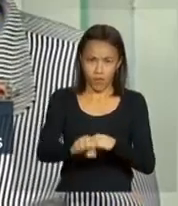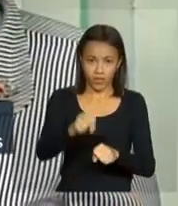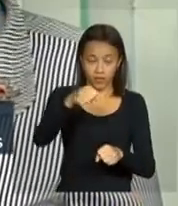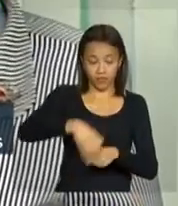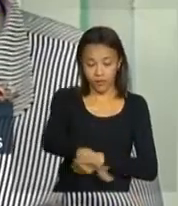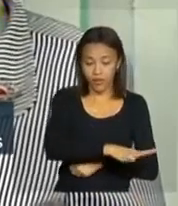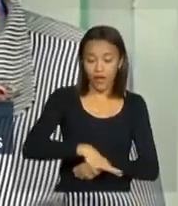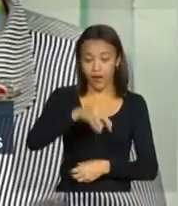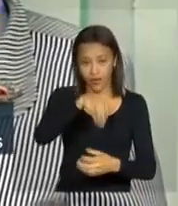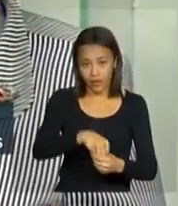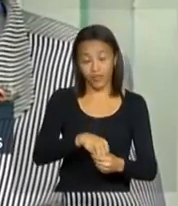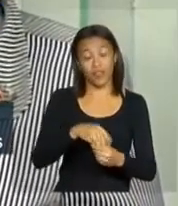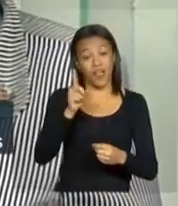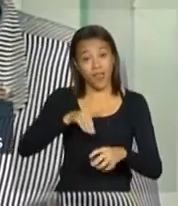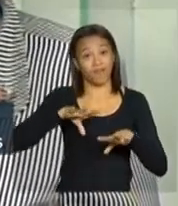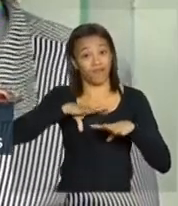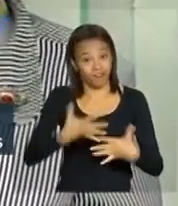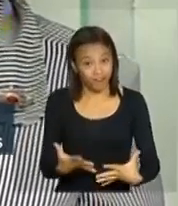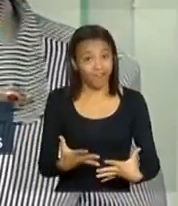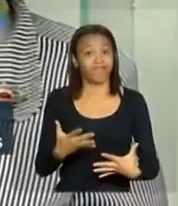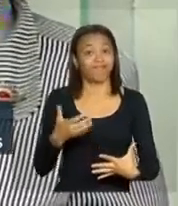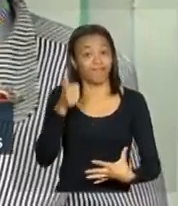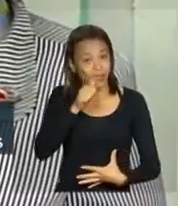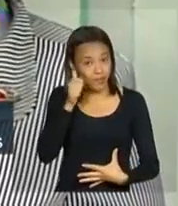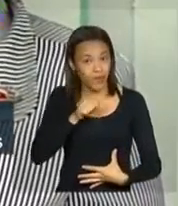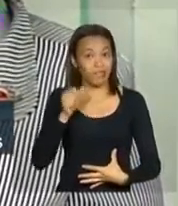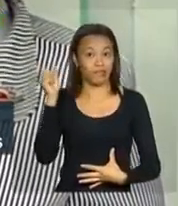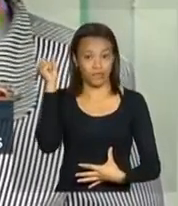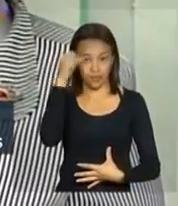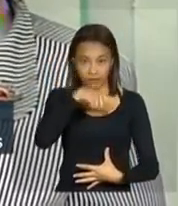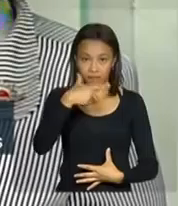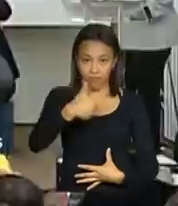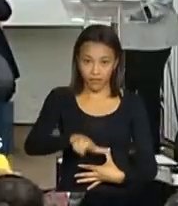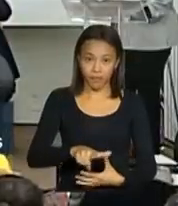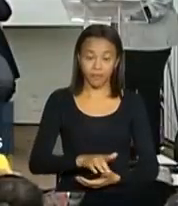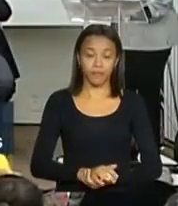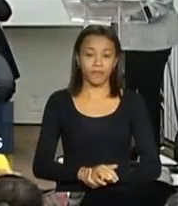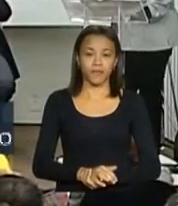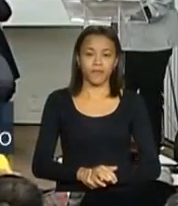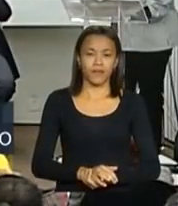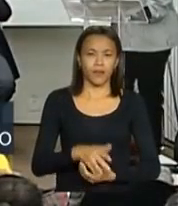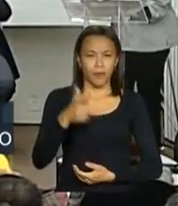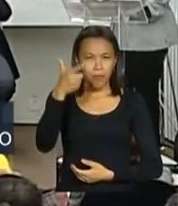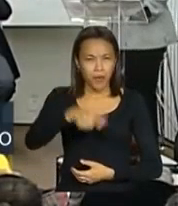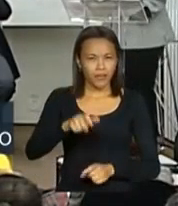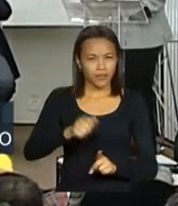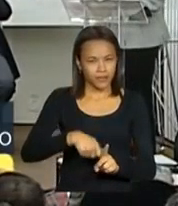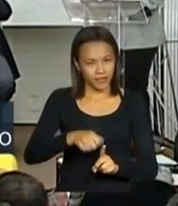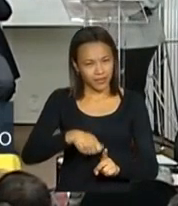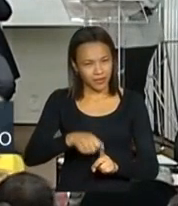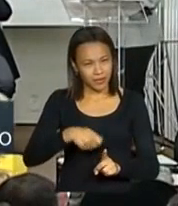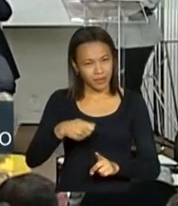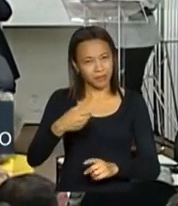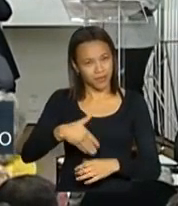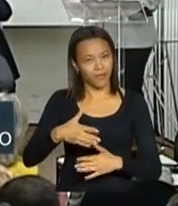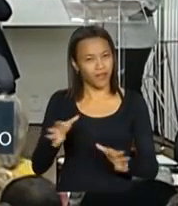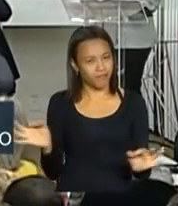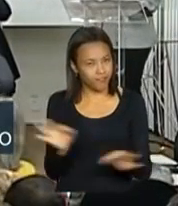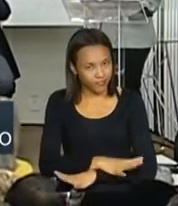um desafio para as mulheres. Mas, com mais uns 6 meses, acaba de ser um desafio.